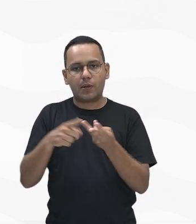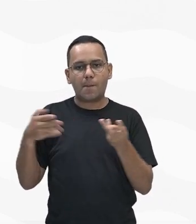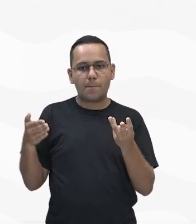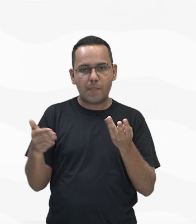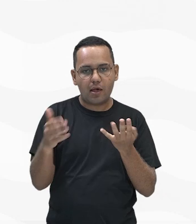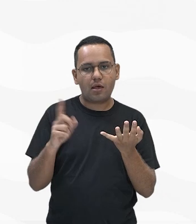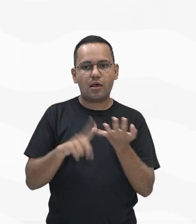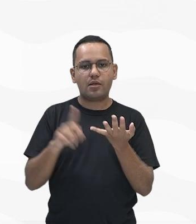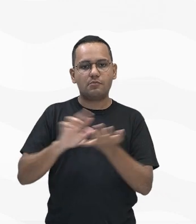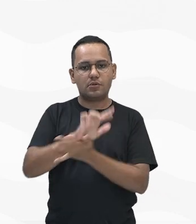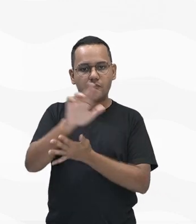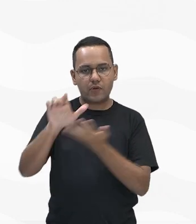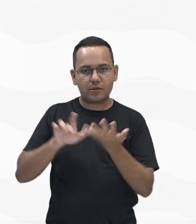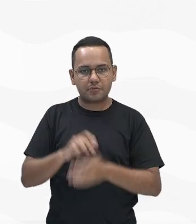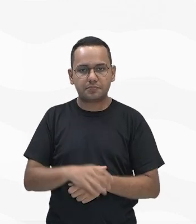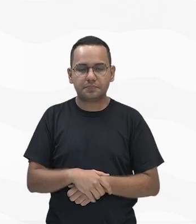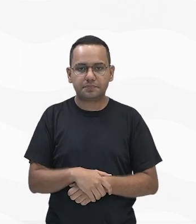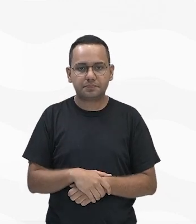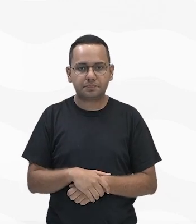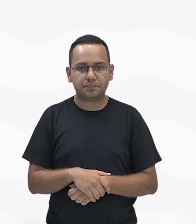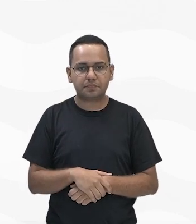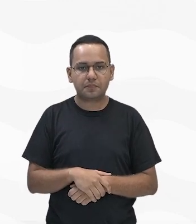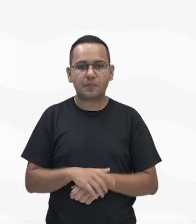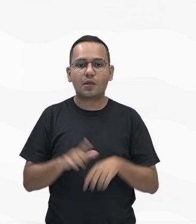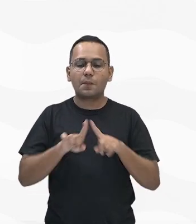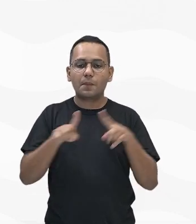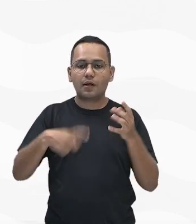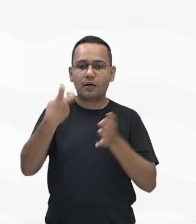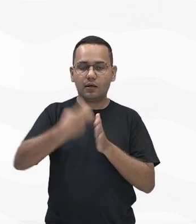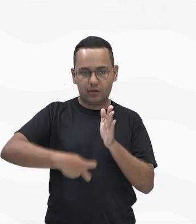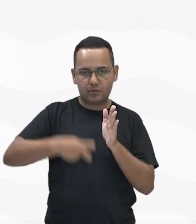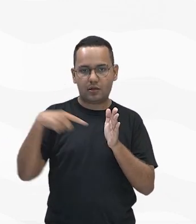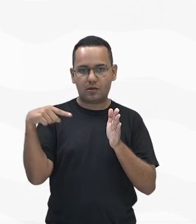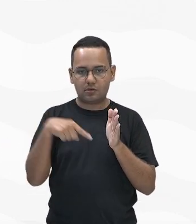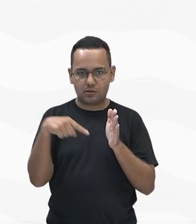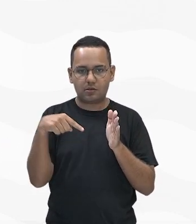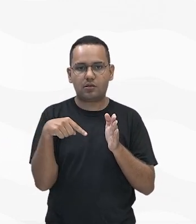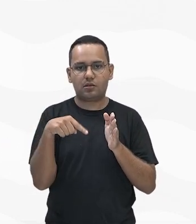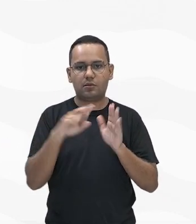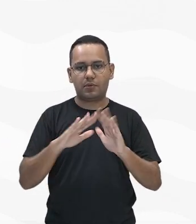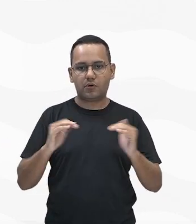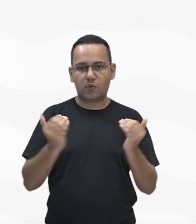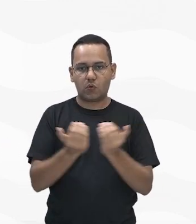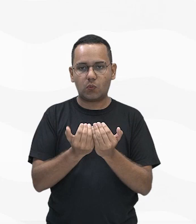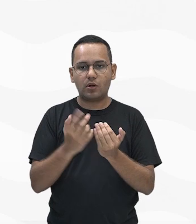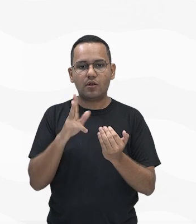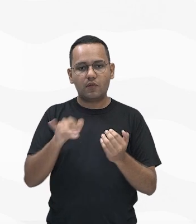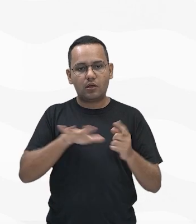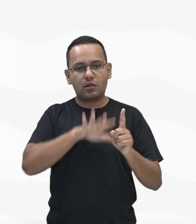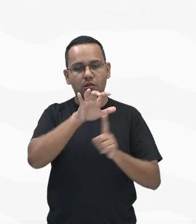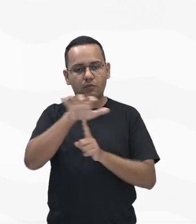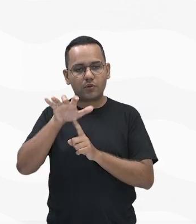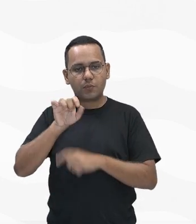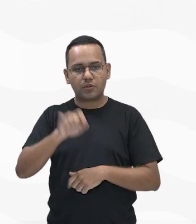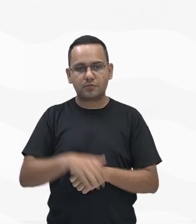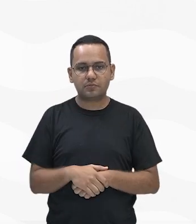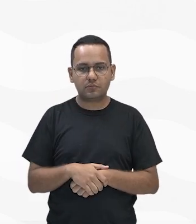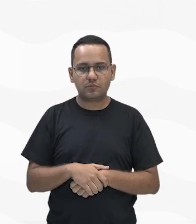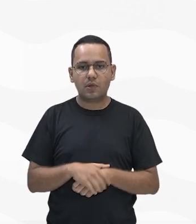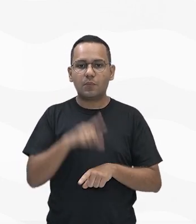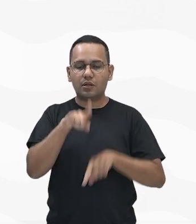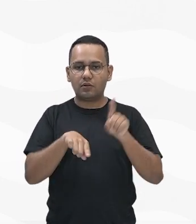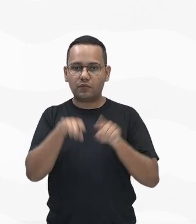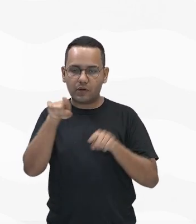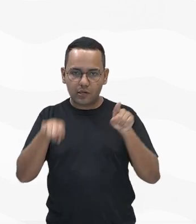não madeireiros. As taxas de juros para essas comunidades podem ser influenciadas pela